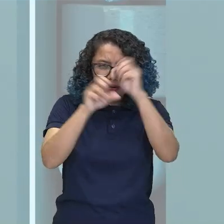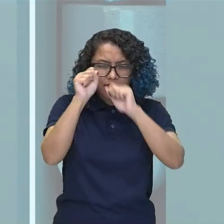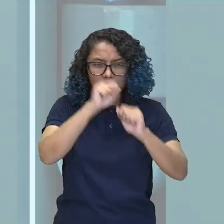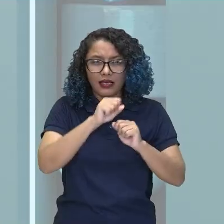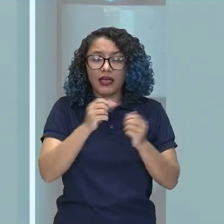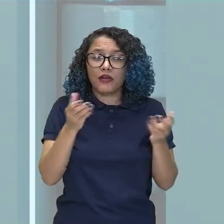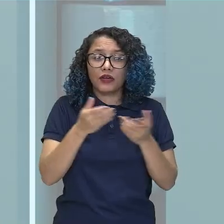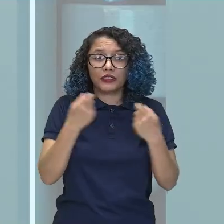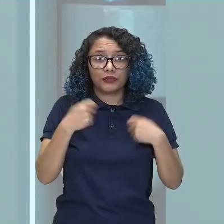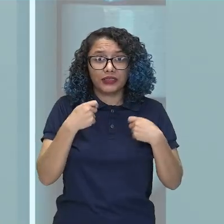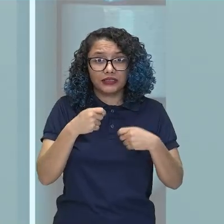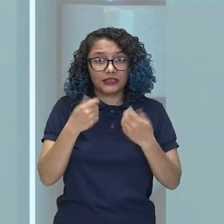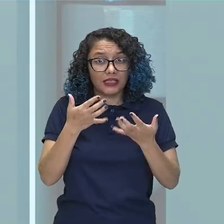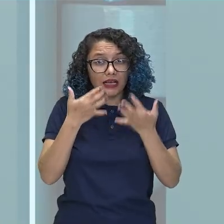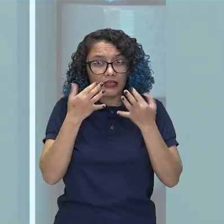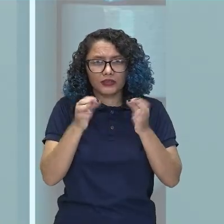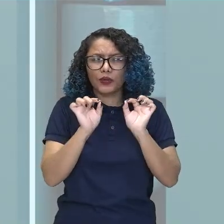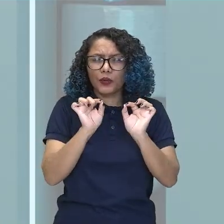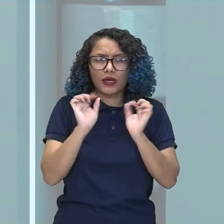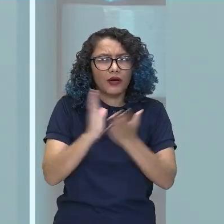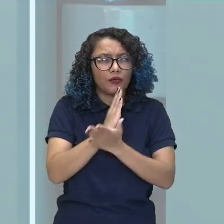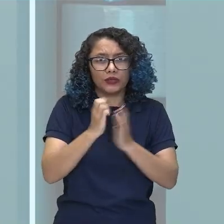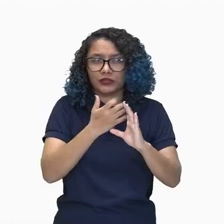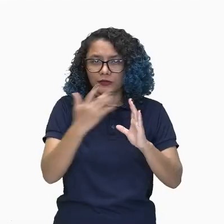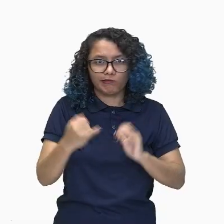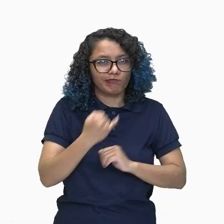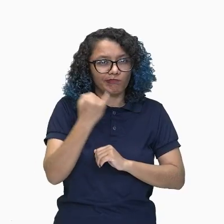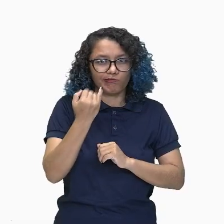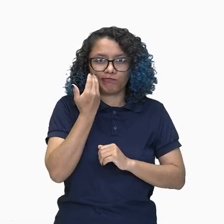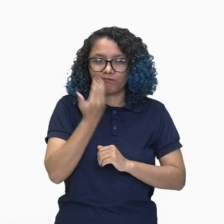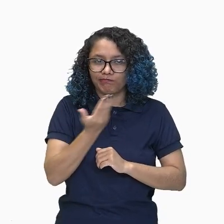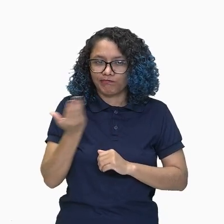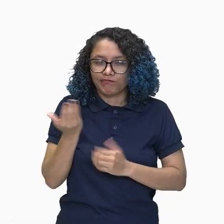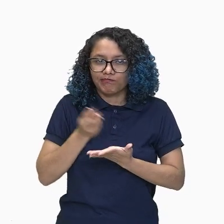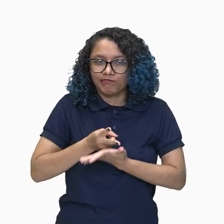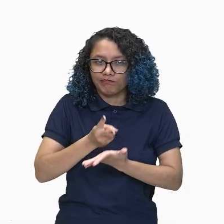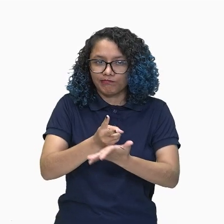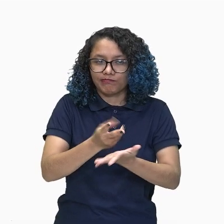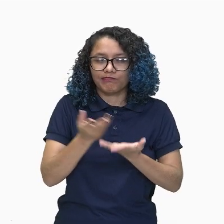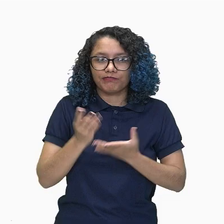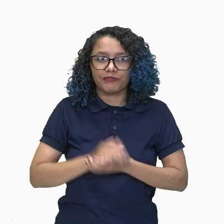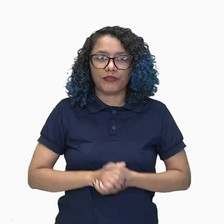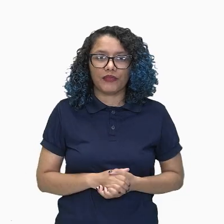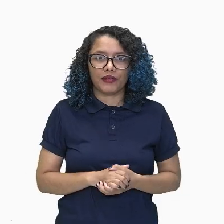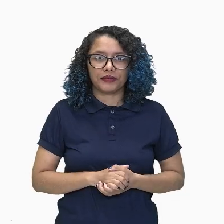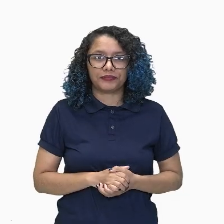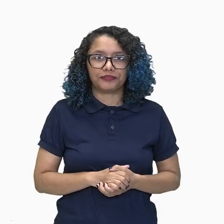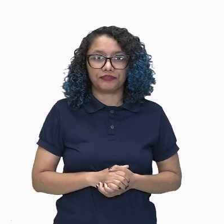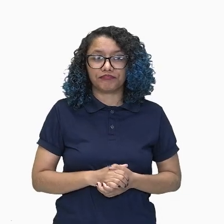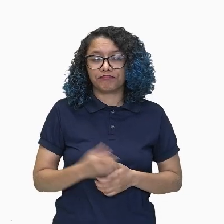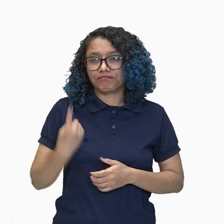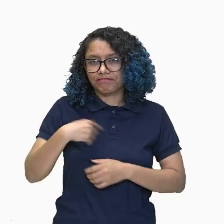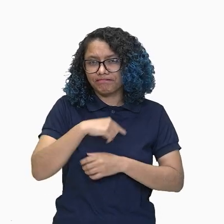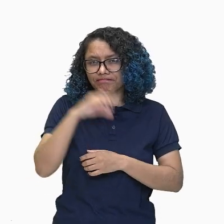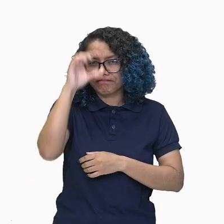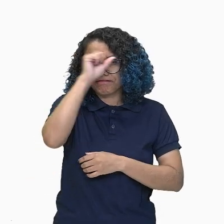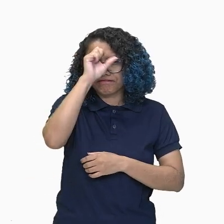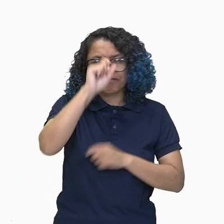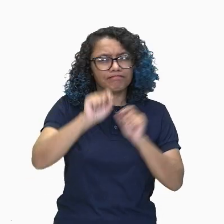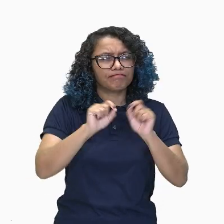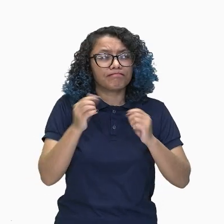que nós temos que observar alguns elementos que são bem importantes. Então, vamos seguir aí logo com o que nós vamos aprender. Então,